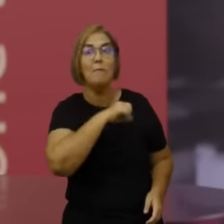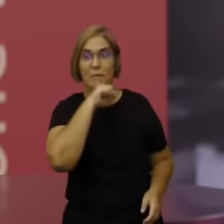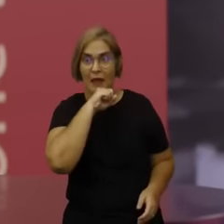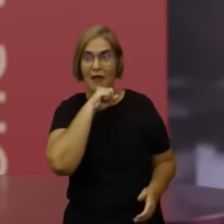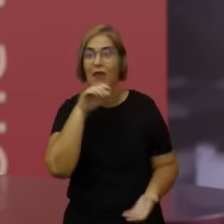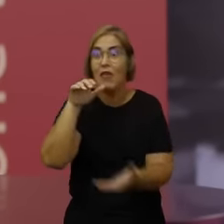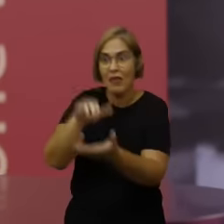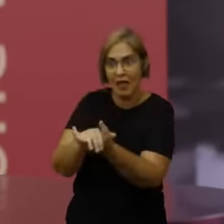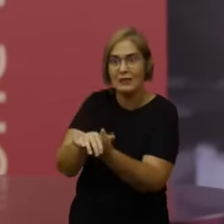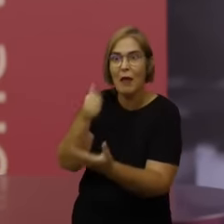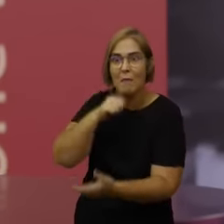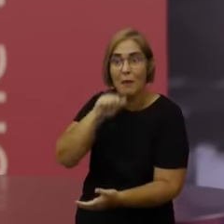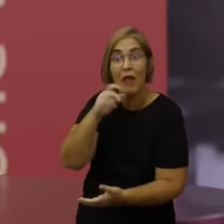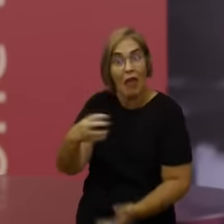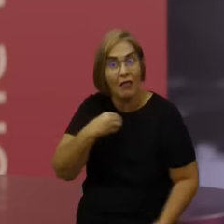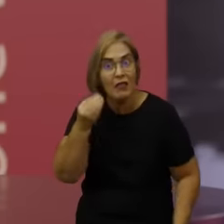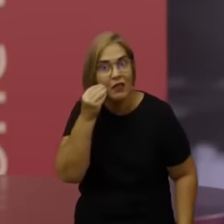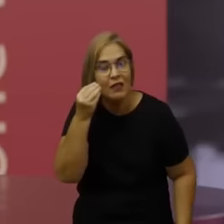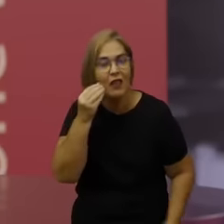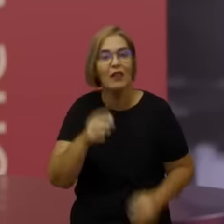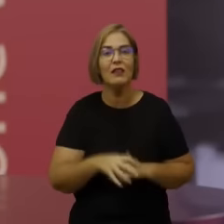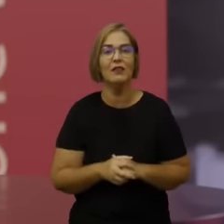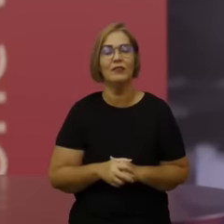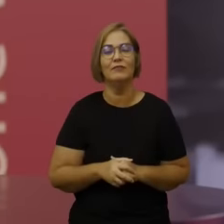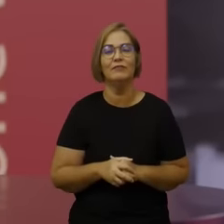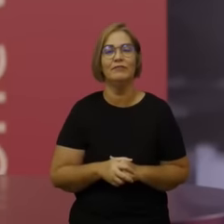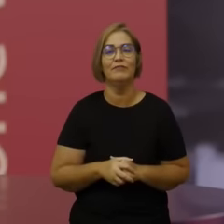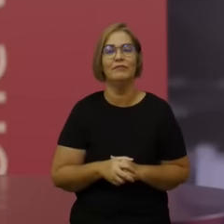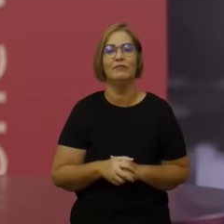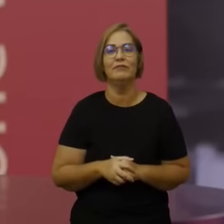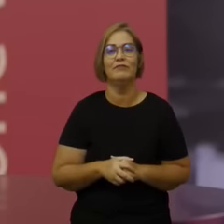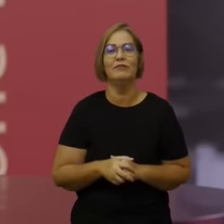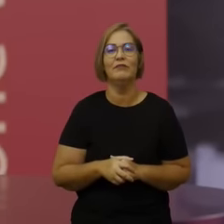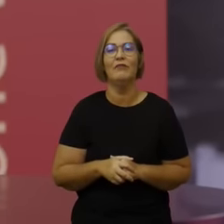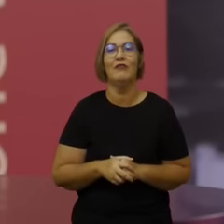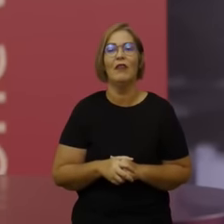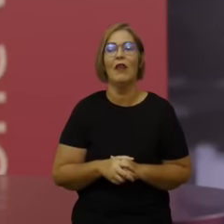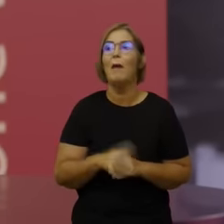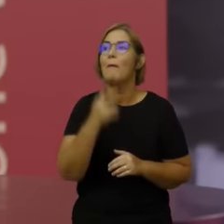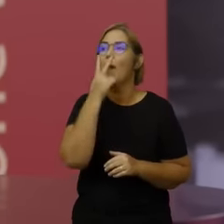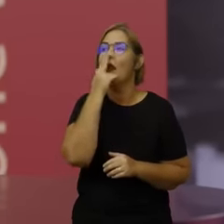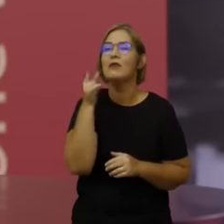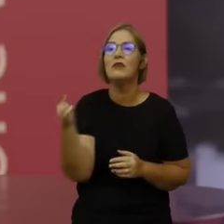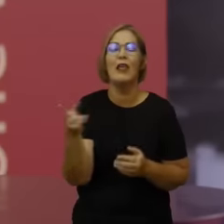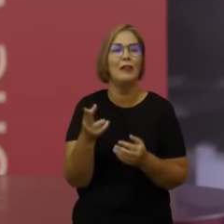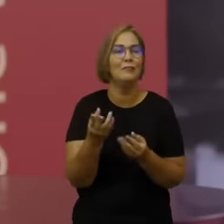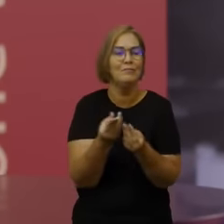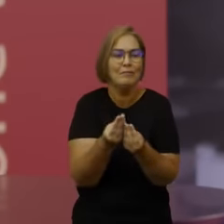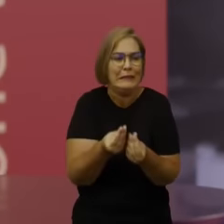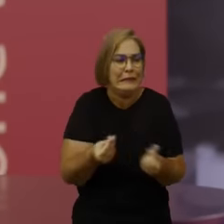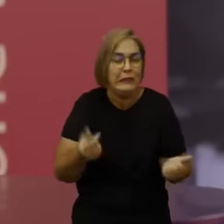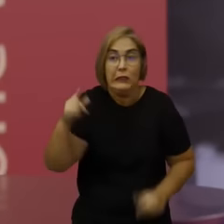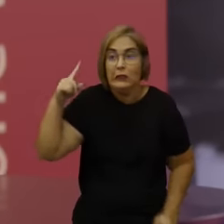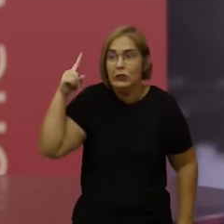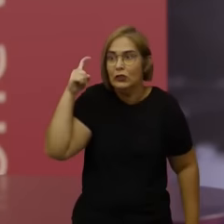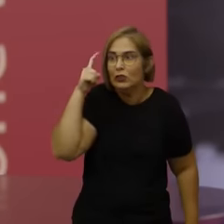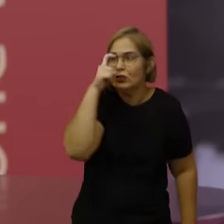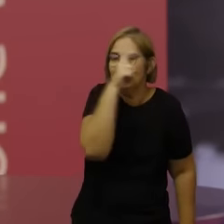tal é, não é, a variação, a vulnerabilidade, a fragilidade